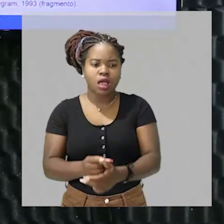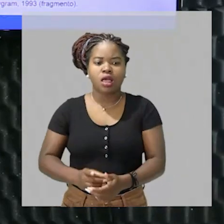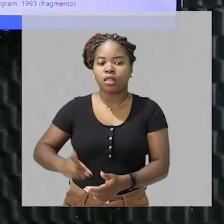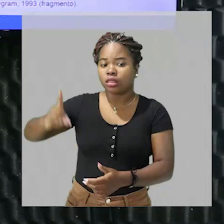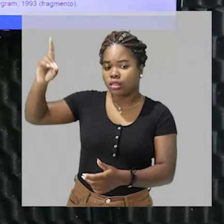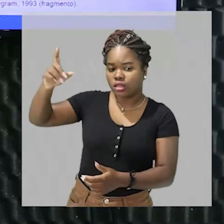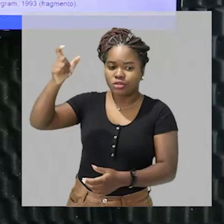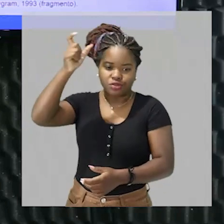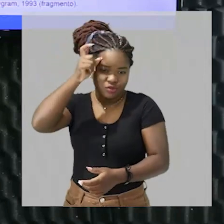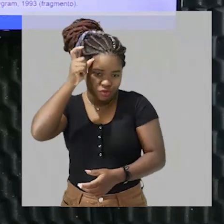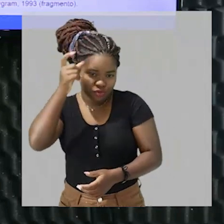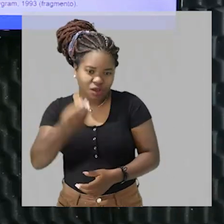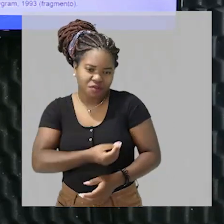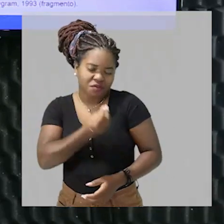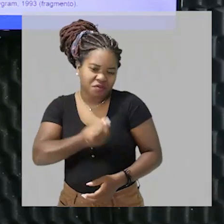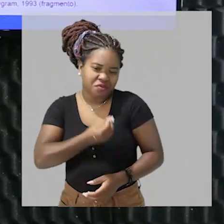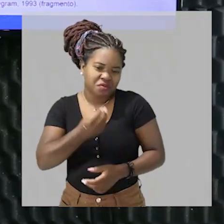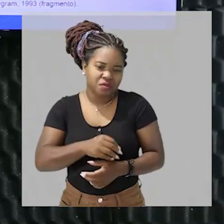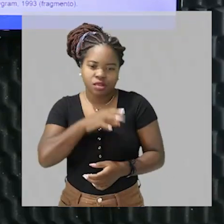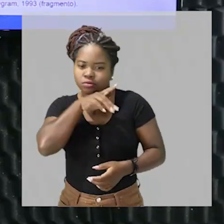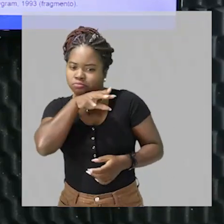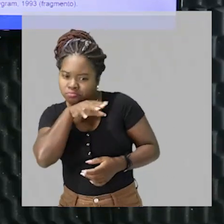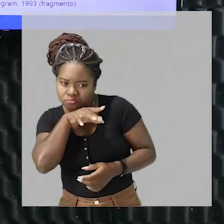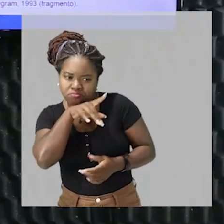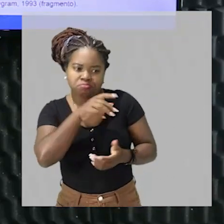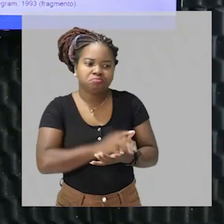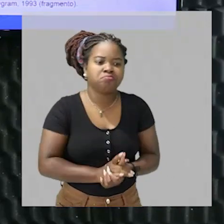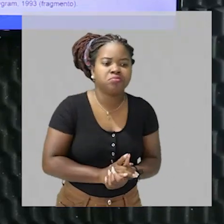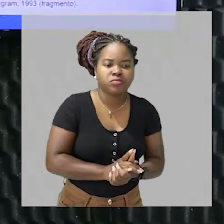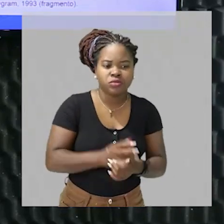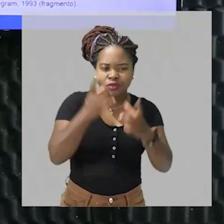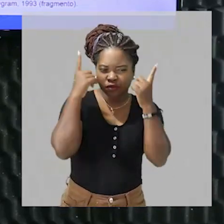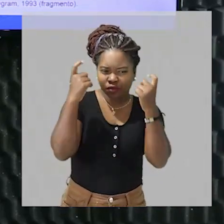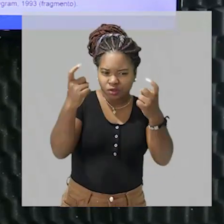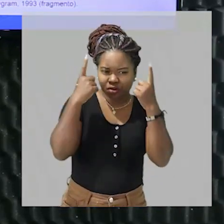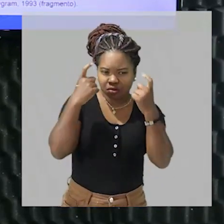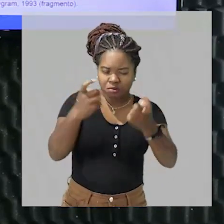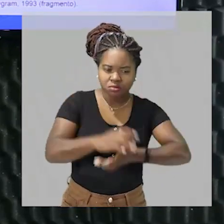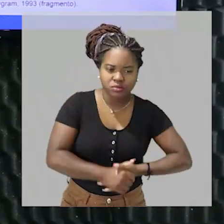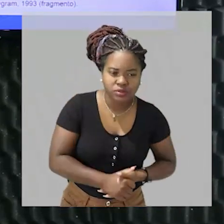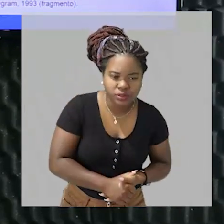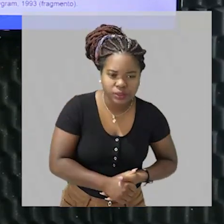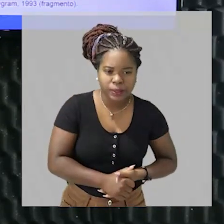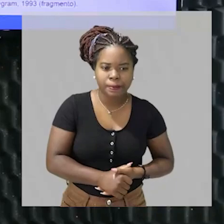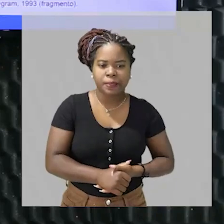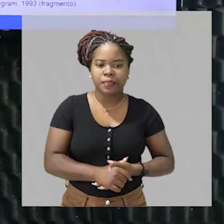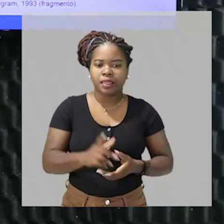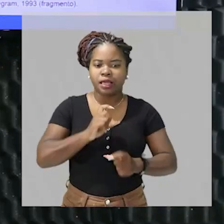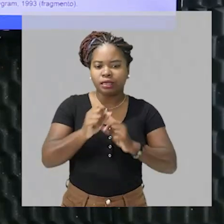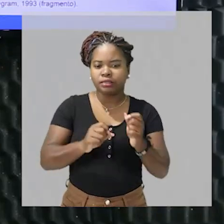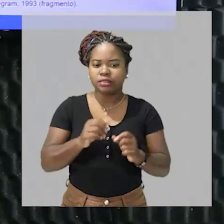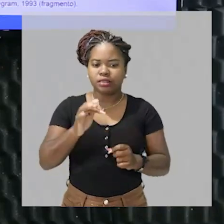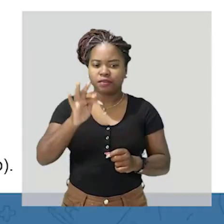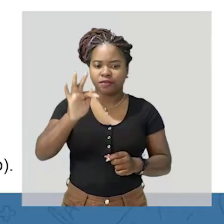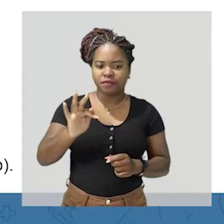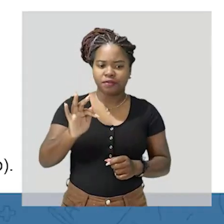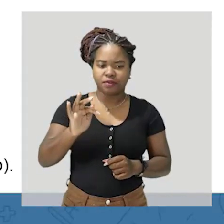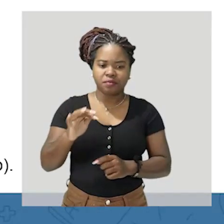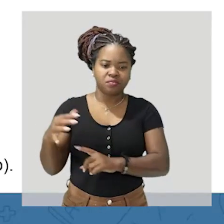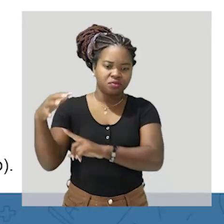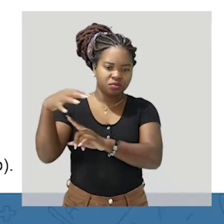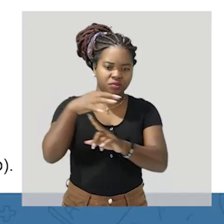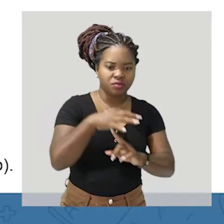vidas secas, os fuzis, os cafajestes, o padre e a moça, a grande feira, o desafio,